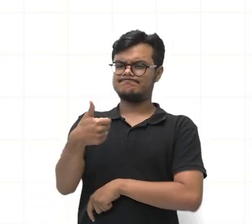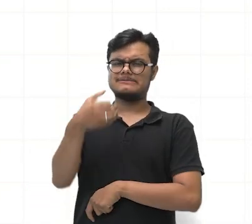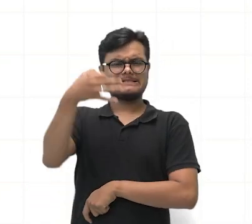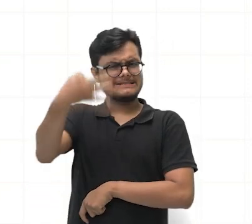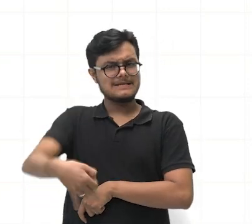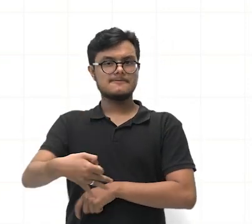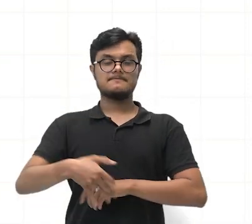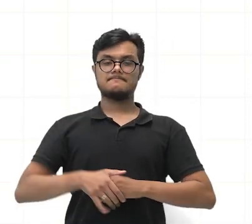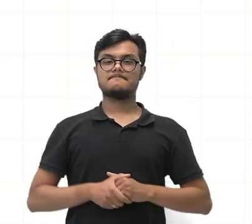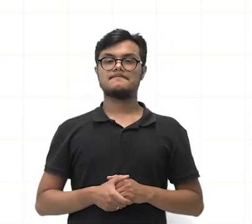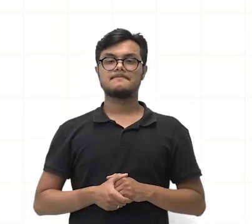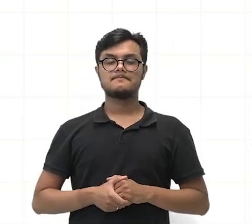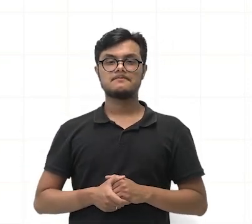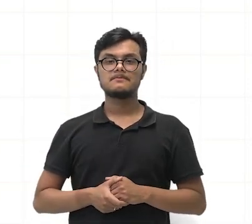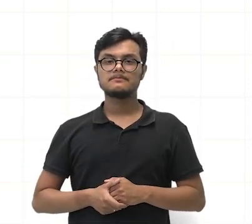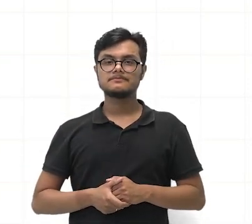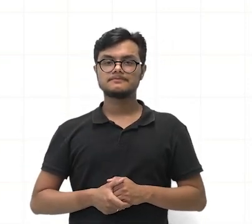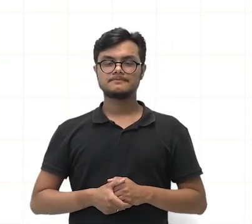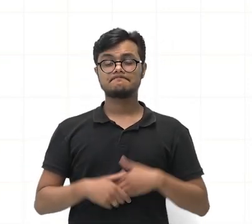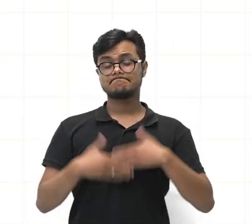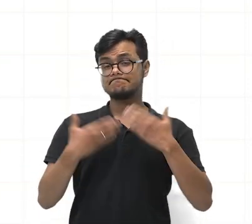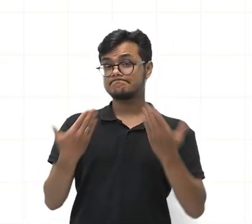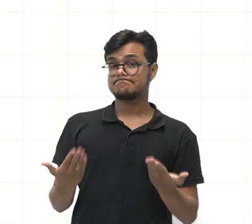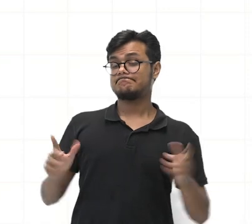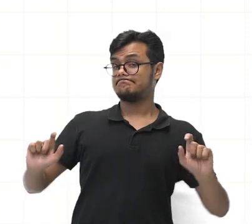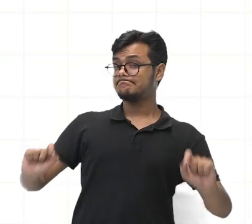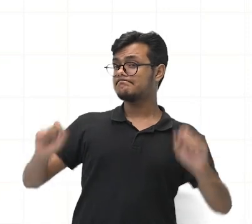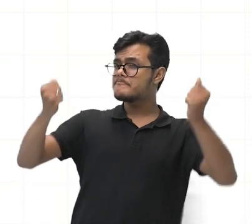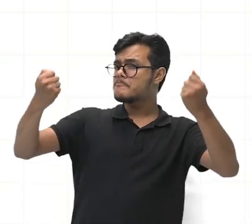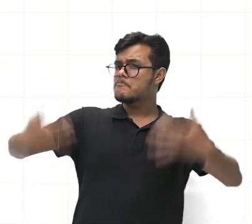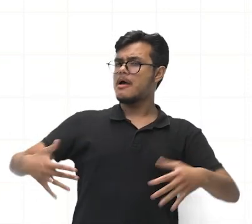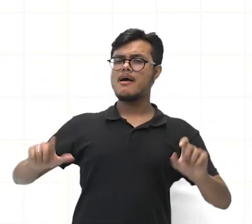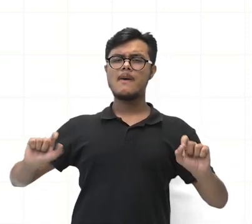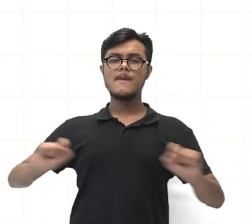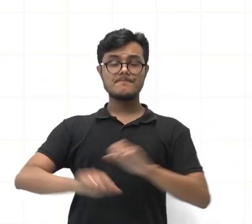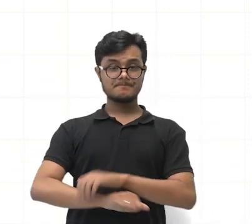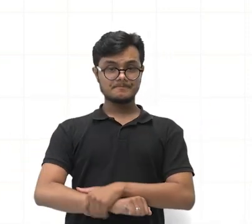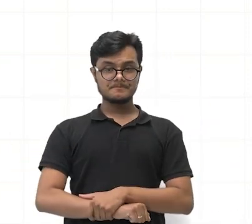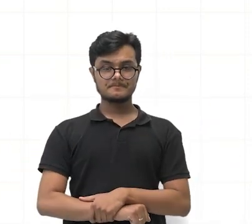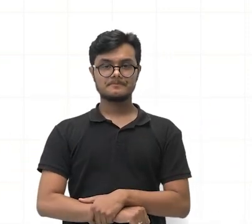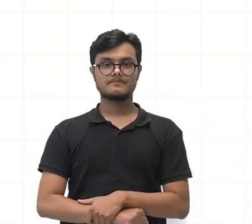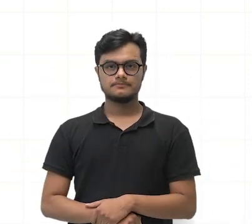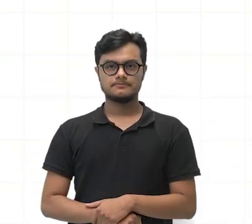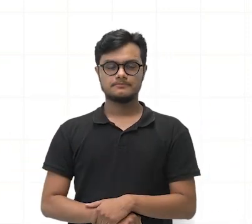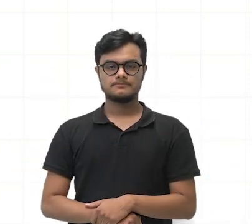vírgula, certo? Então, dito isto,